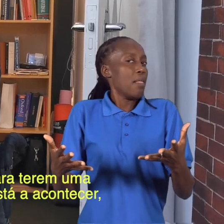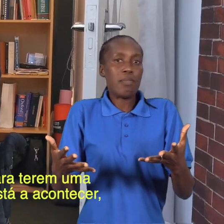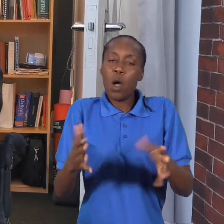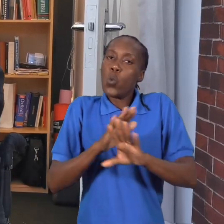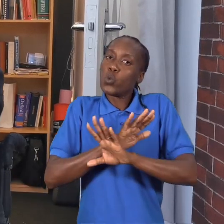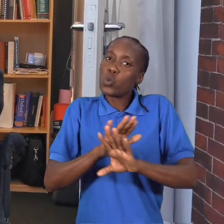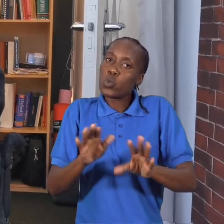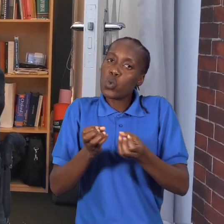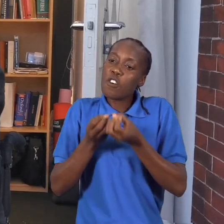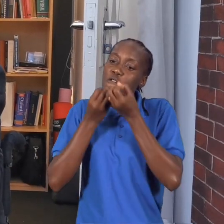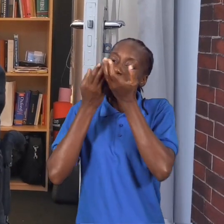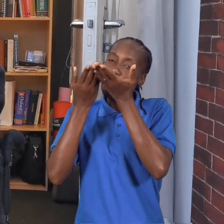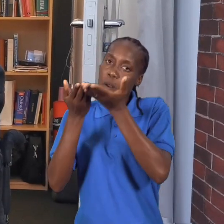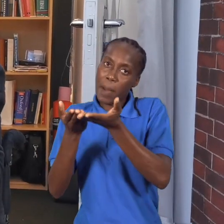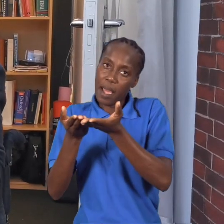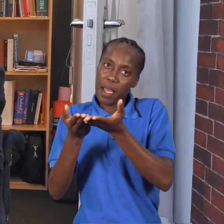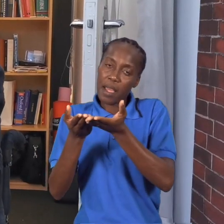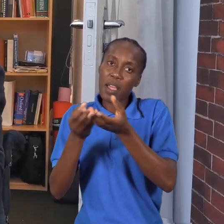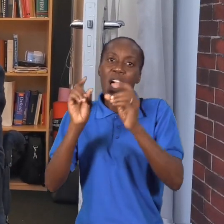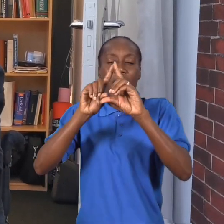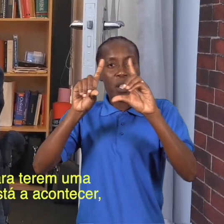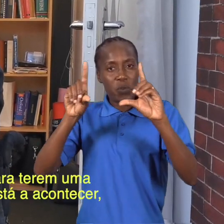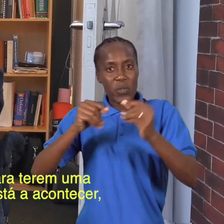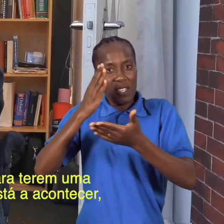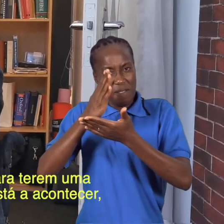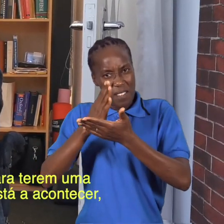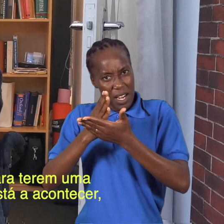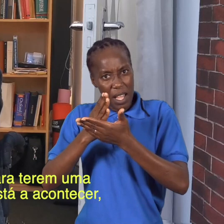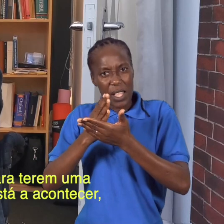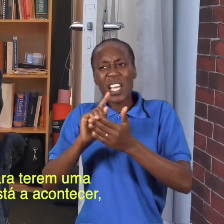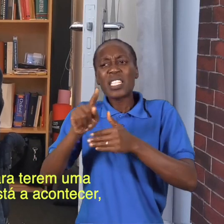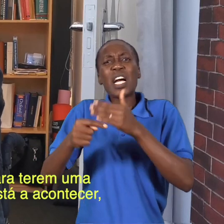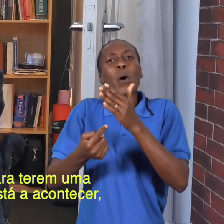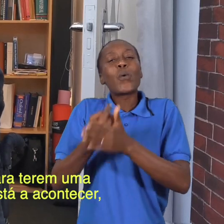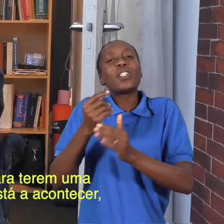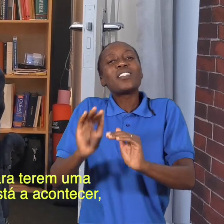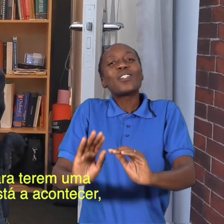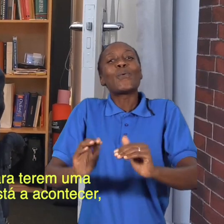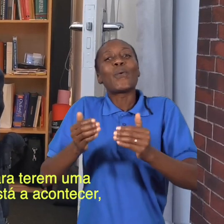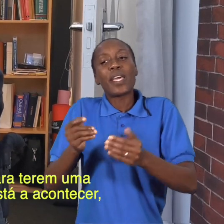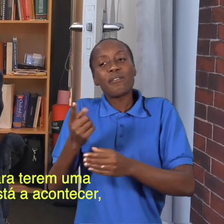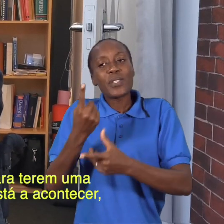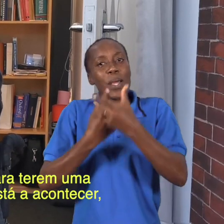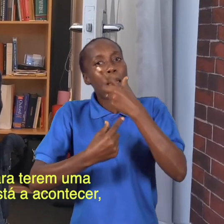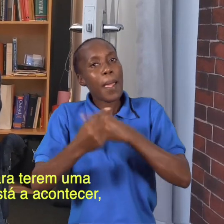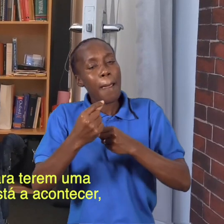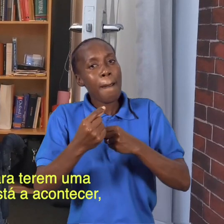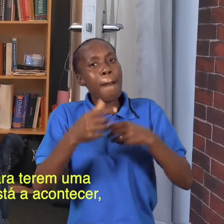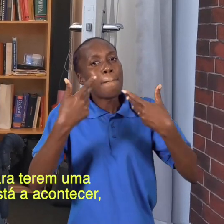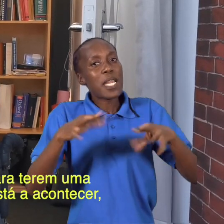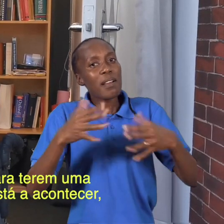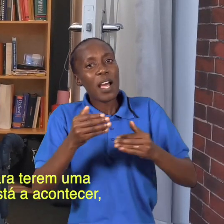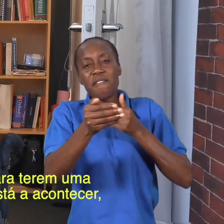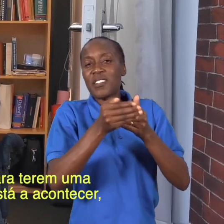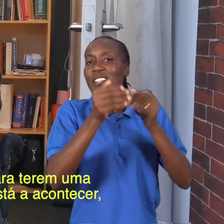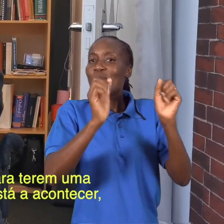não para alarmá-los, mas para eles terem uma informação concreta daquilo que está